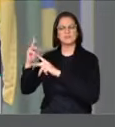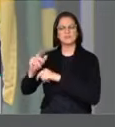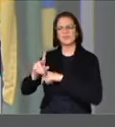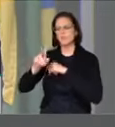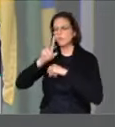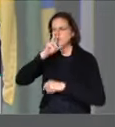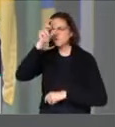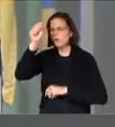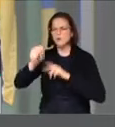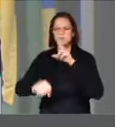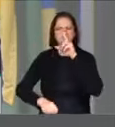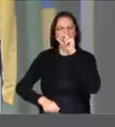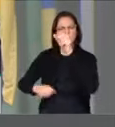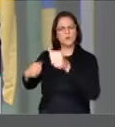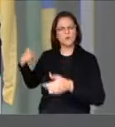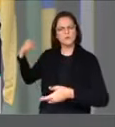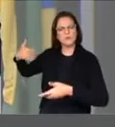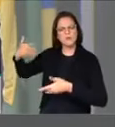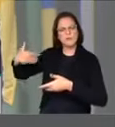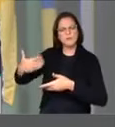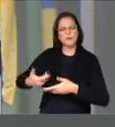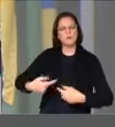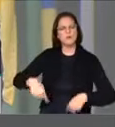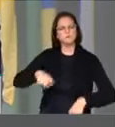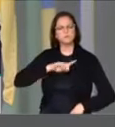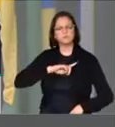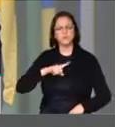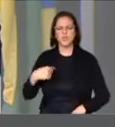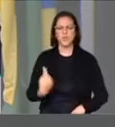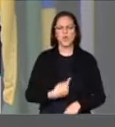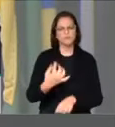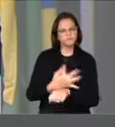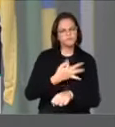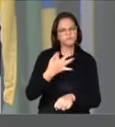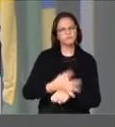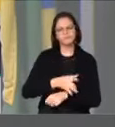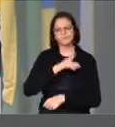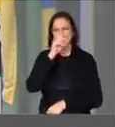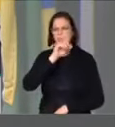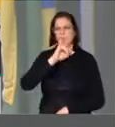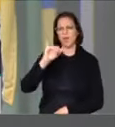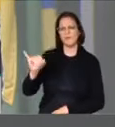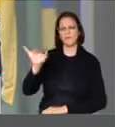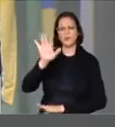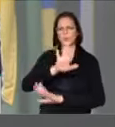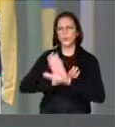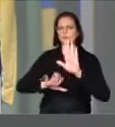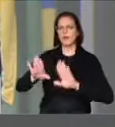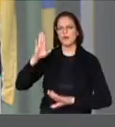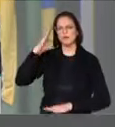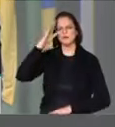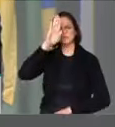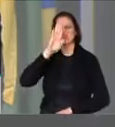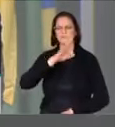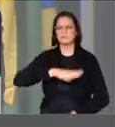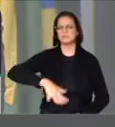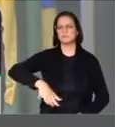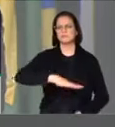porque hoje nós resistimos e nós vamos mandar um recado. Cuidado, Bolsonaro, os